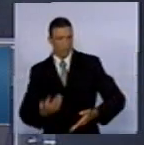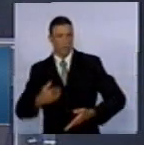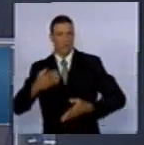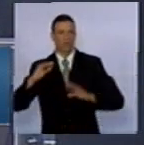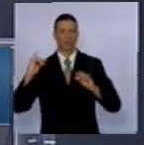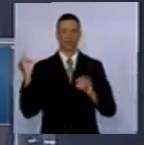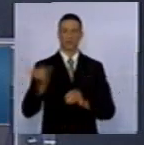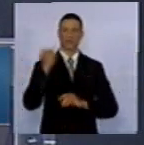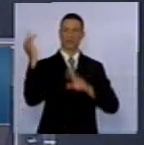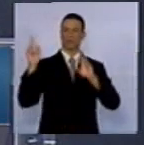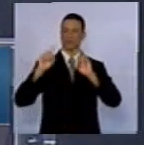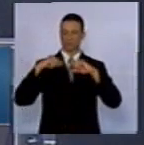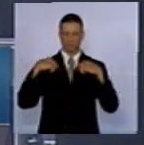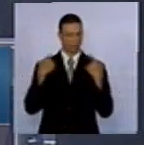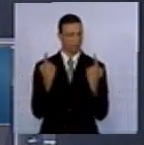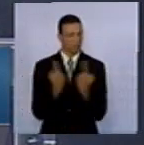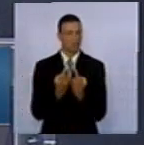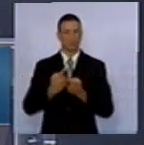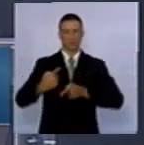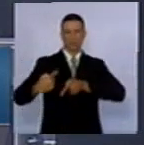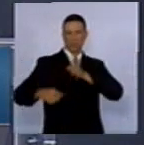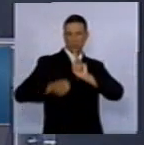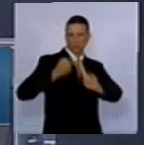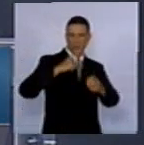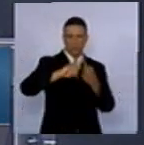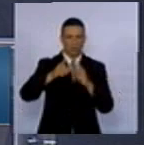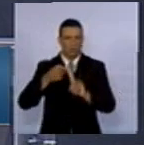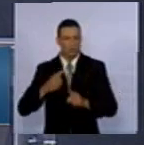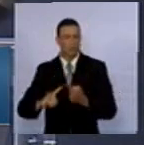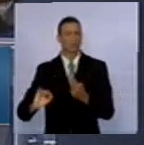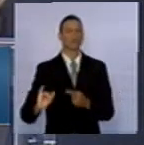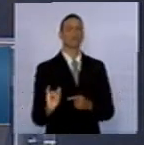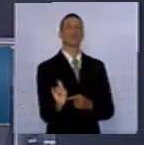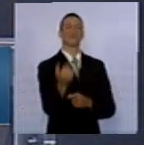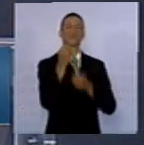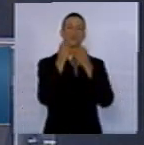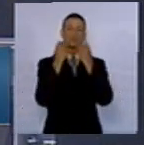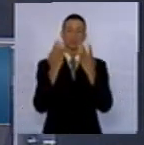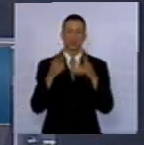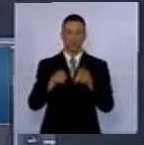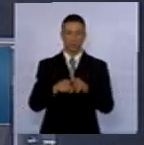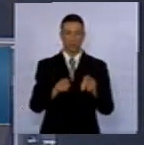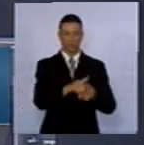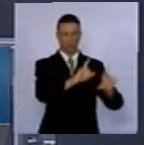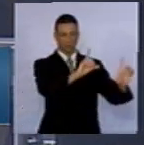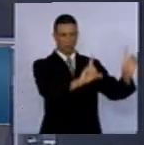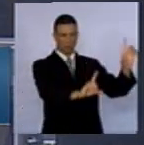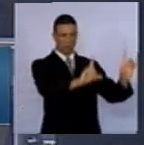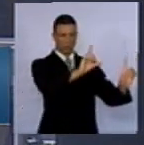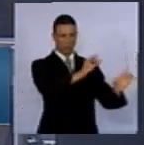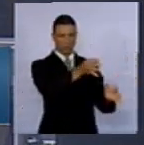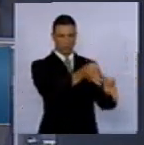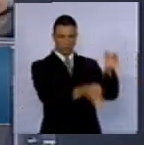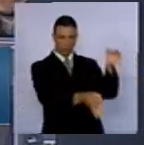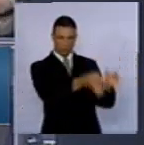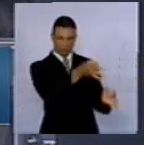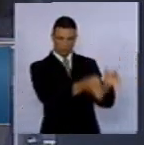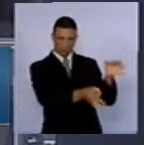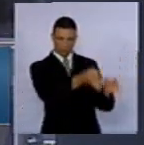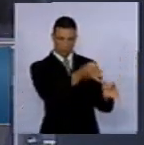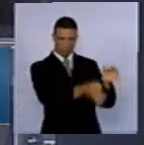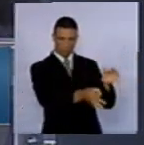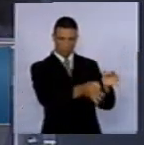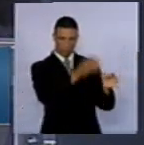audiência pública por esse debate que inclusive é transmitido pela televisão pode ser assistido pela